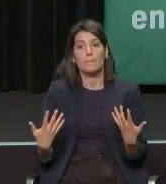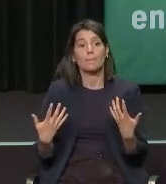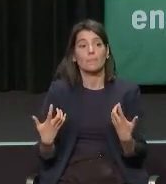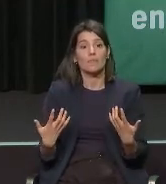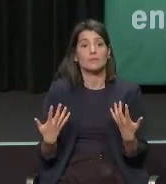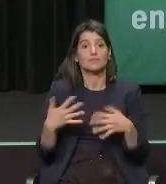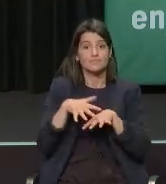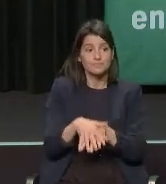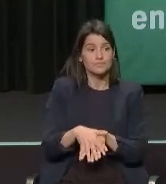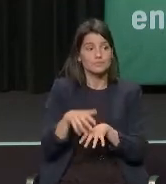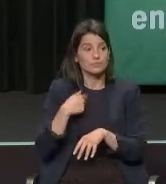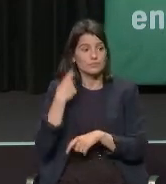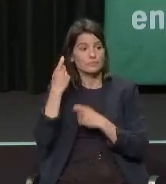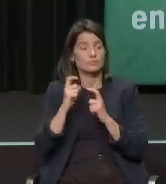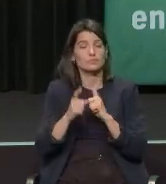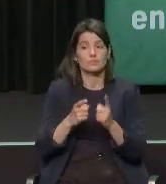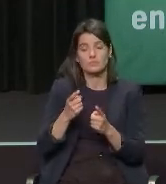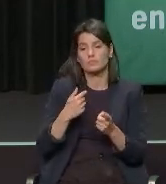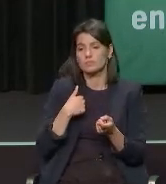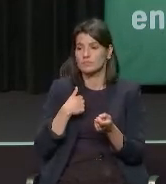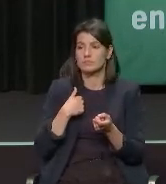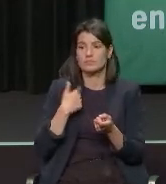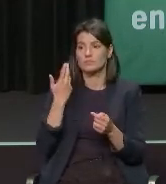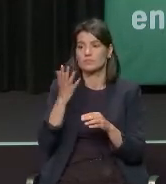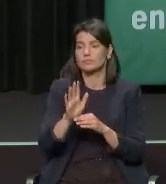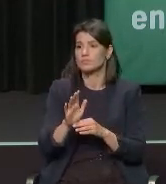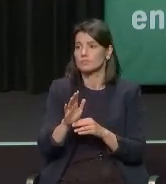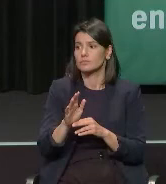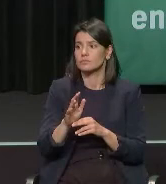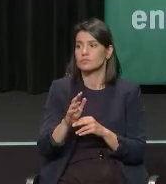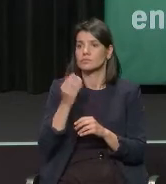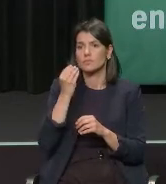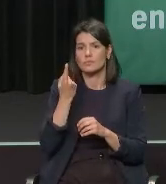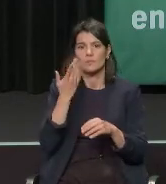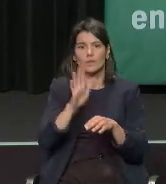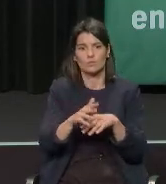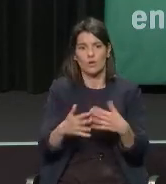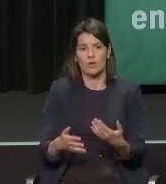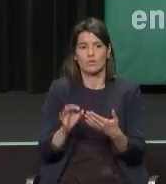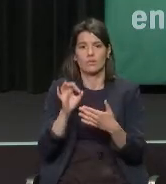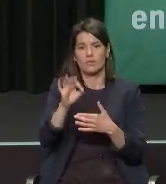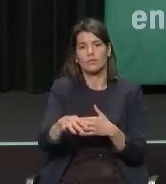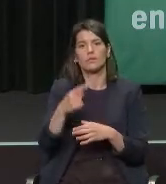integração, estou a pensar em quê? Estou a pensar em, como neste exemplo que eu acabei de dar, ver